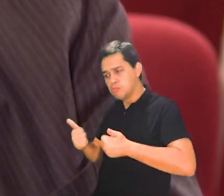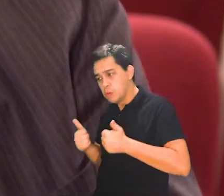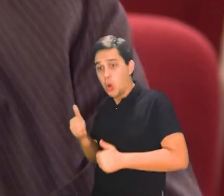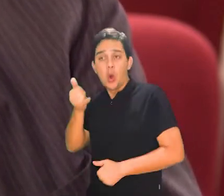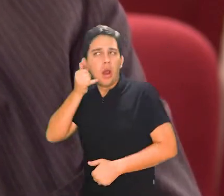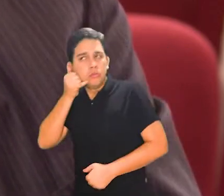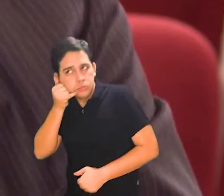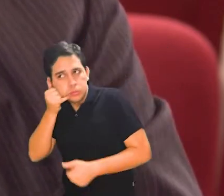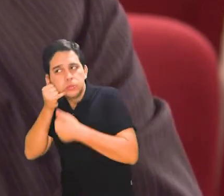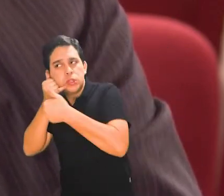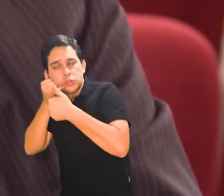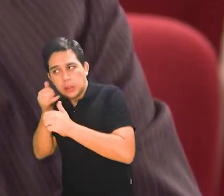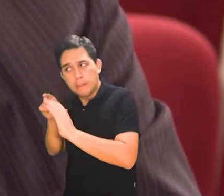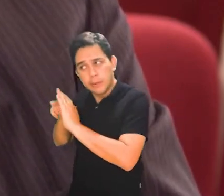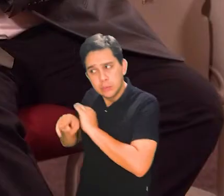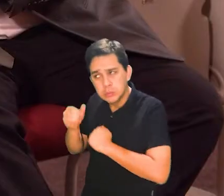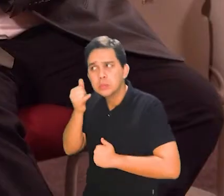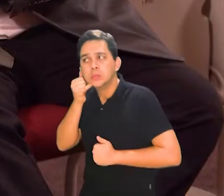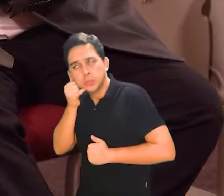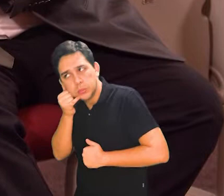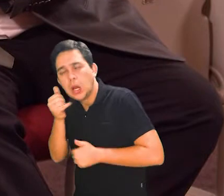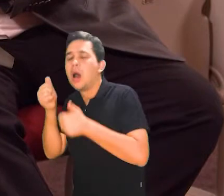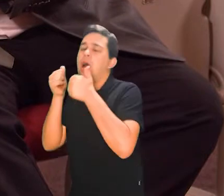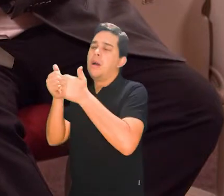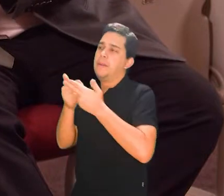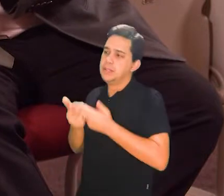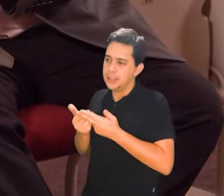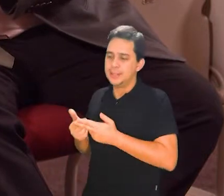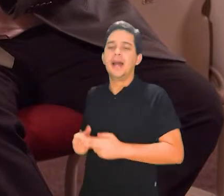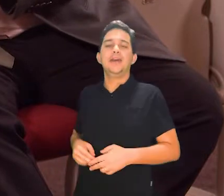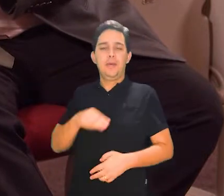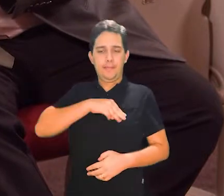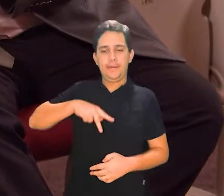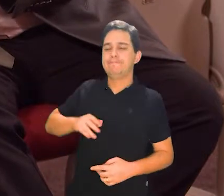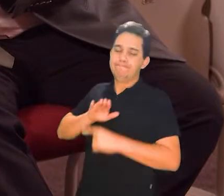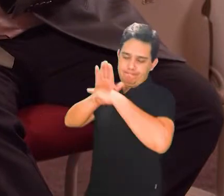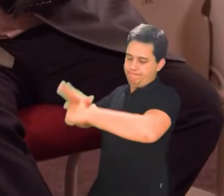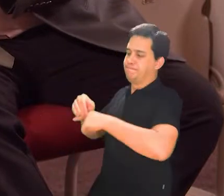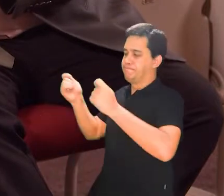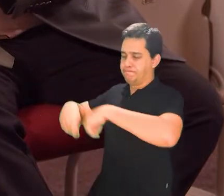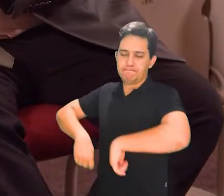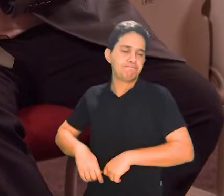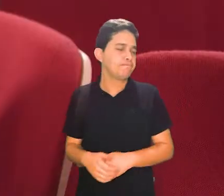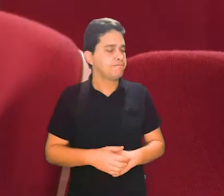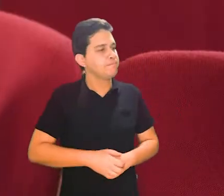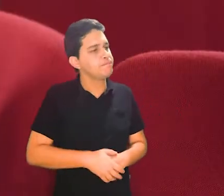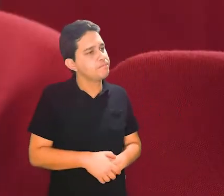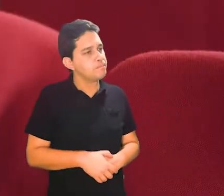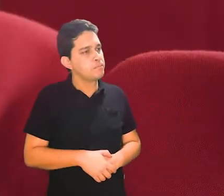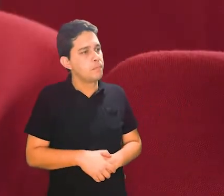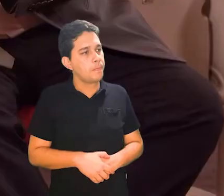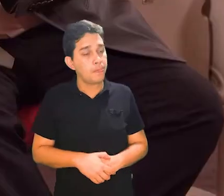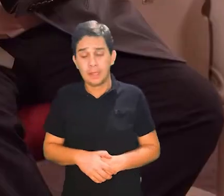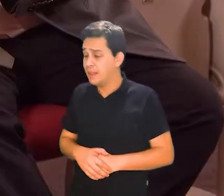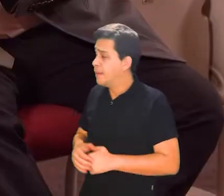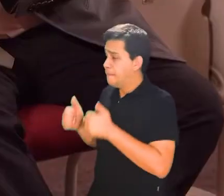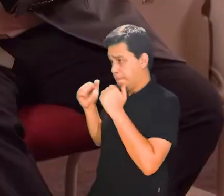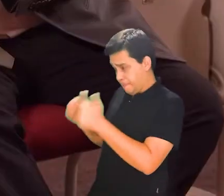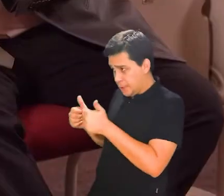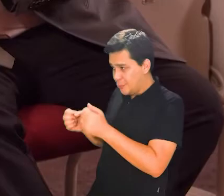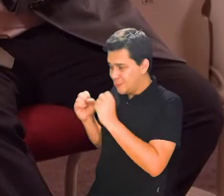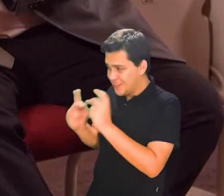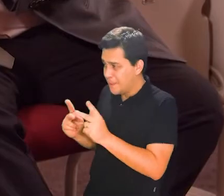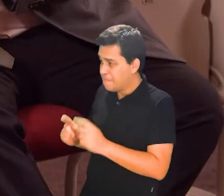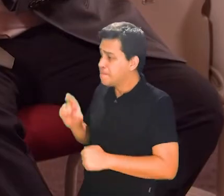que o Ministério Público resolva. Certo. Agora, falando das fases de atendimento, né? Quando o cidadão ele contacta